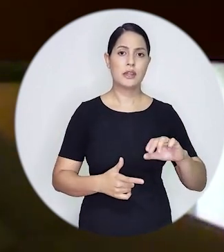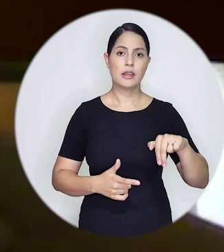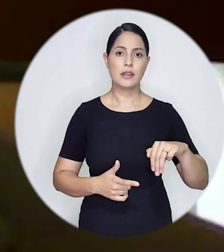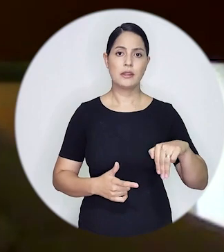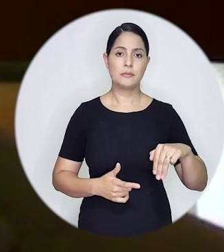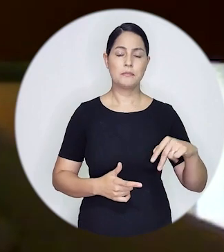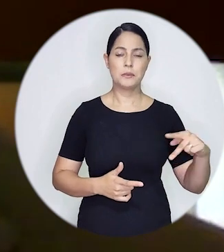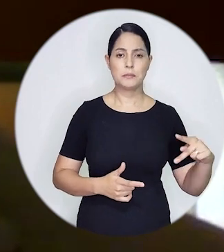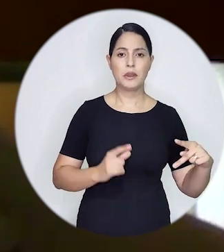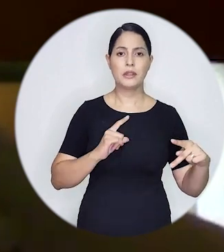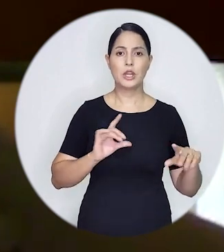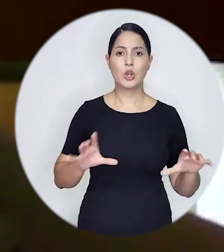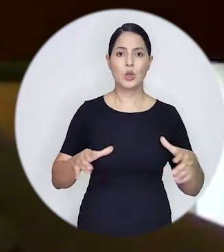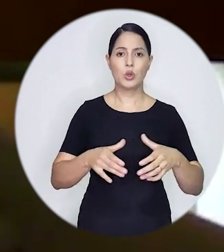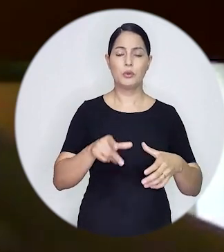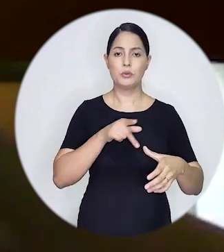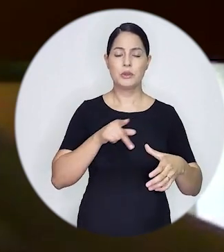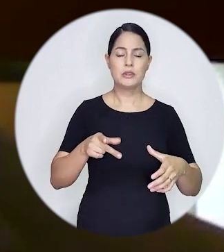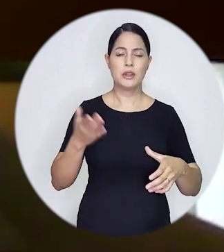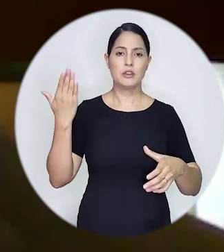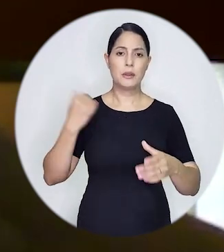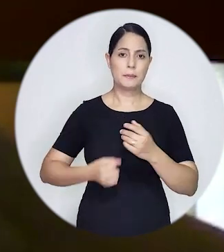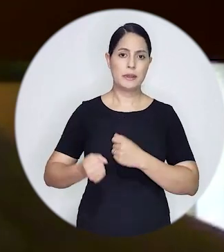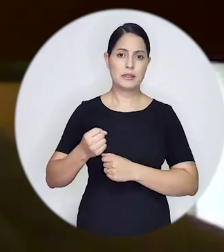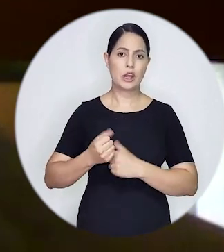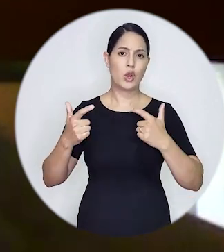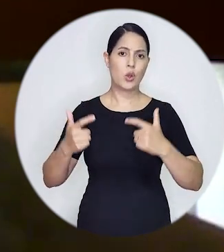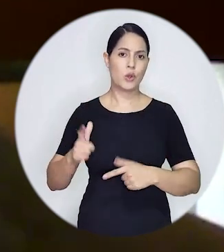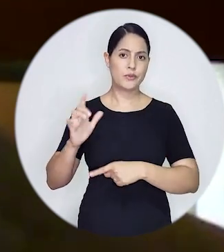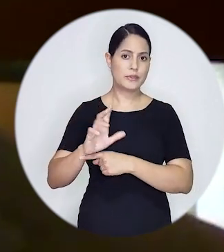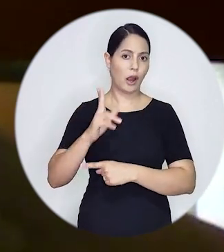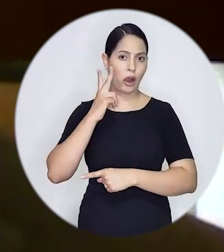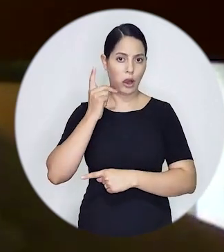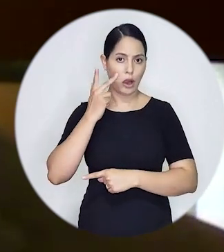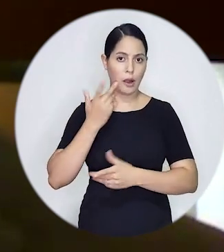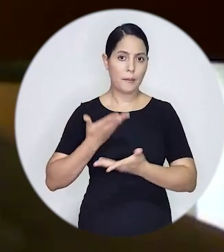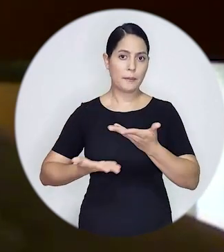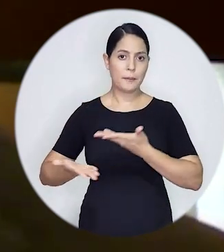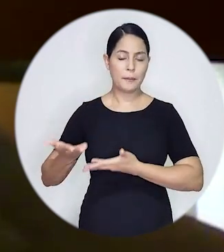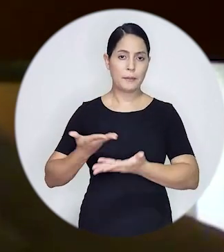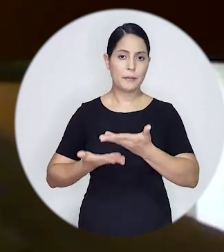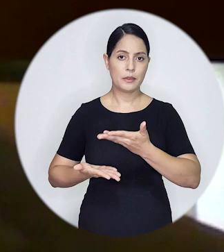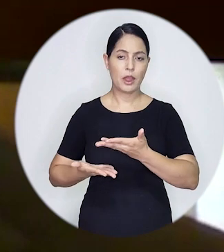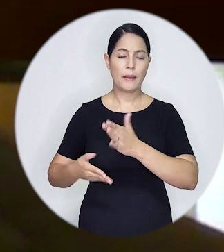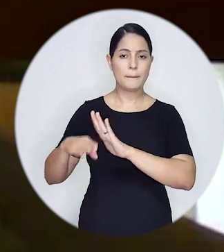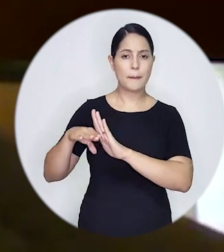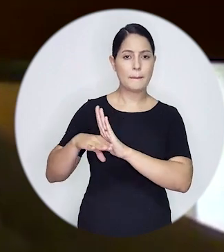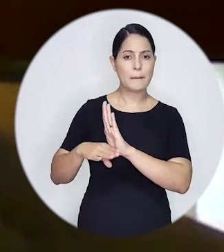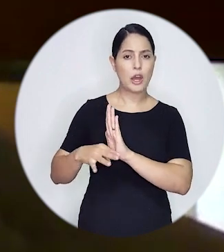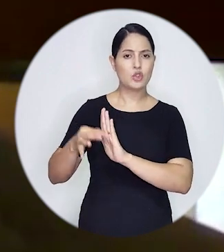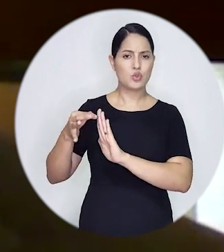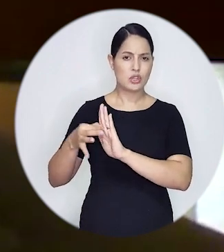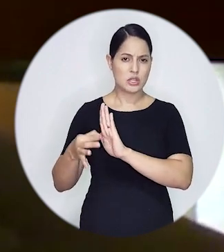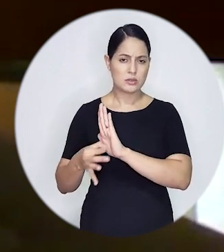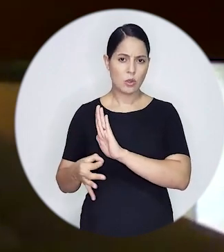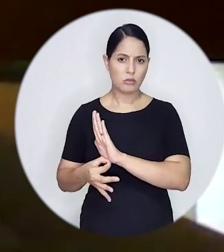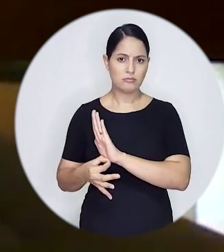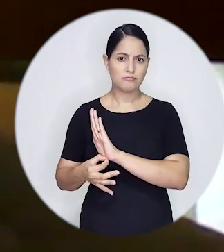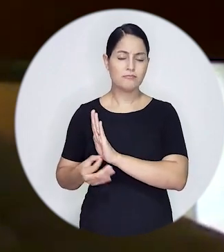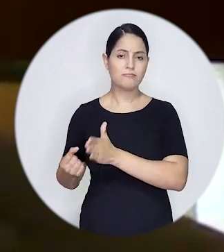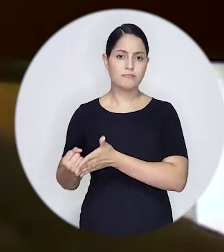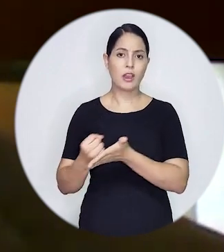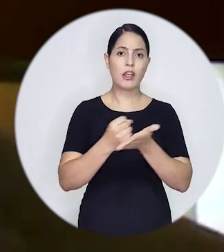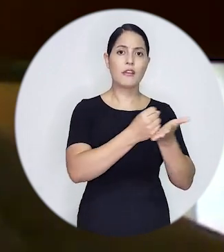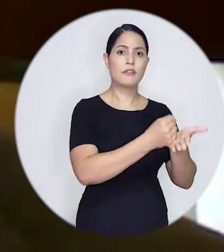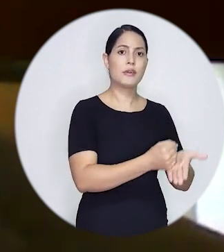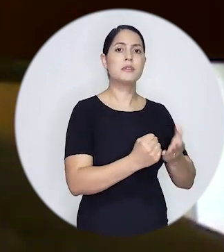curso, em irregularidade e será, eu posso utilizar essa expressão, será um cliente do CNMP,